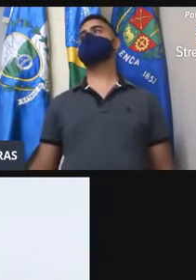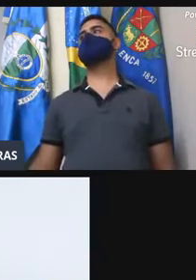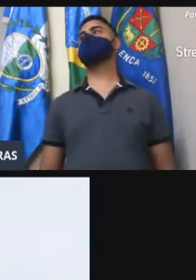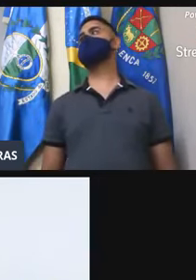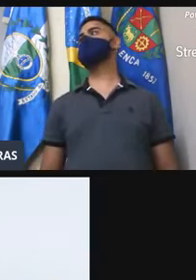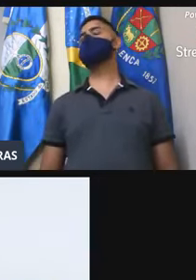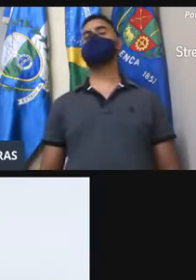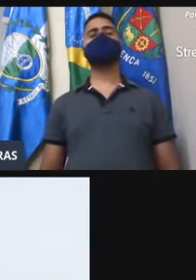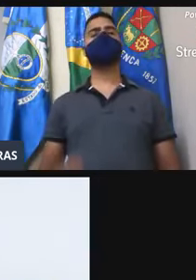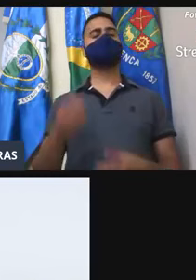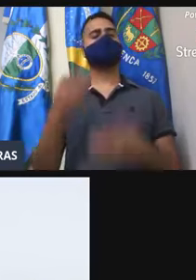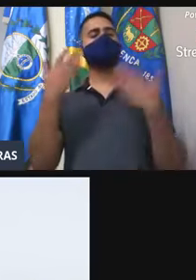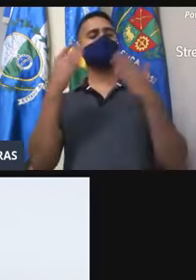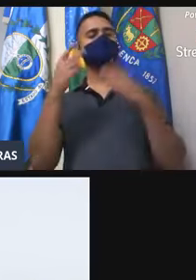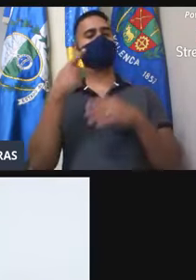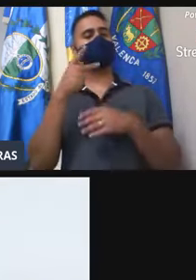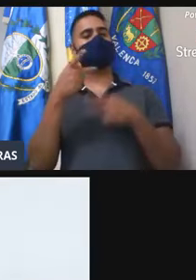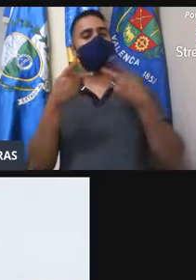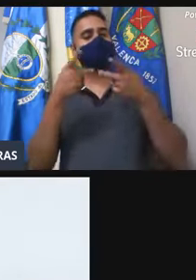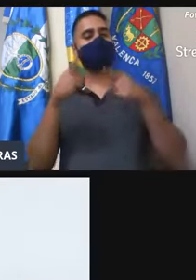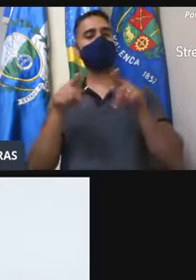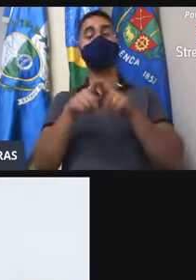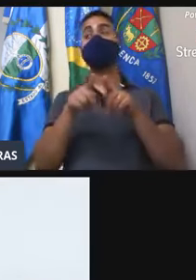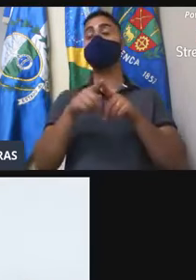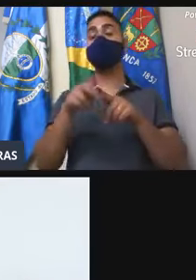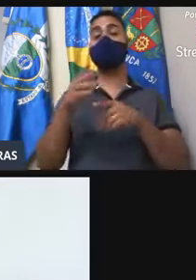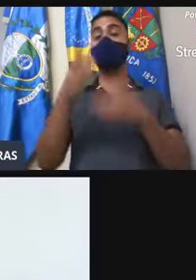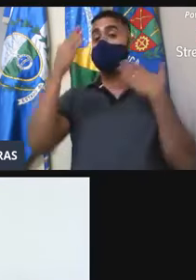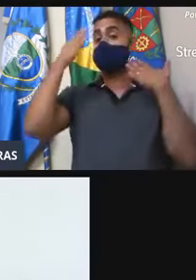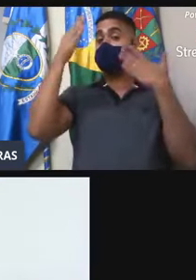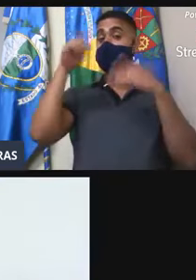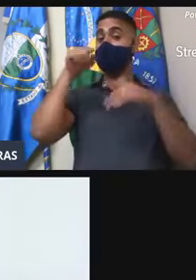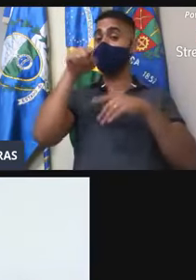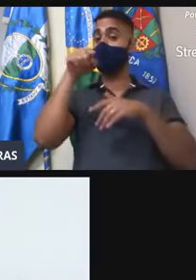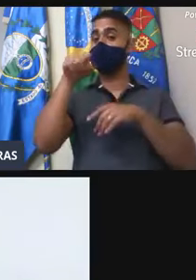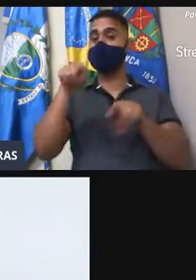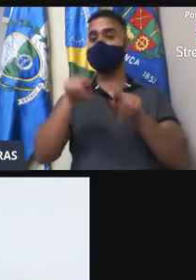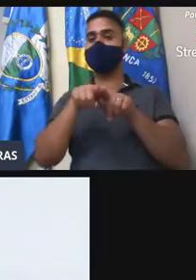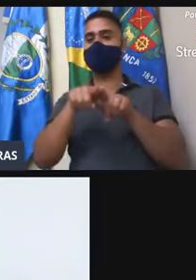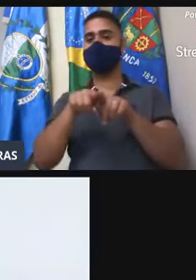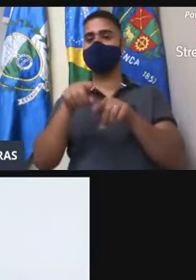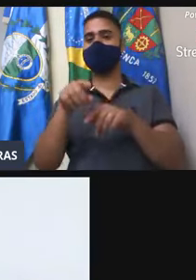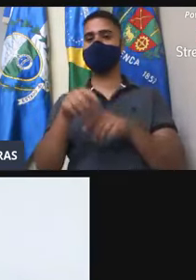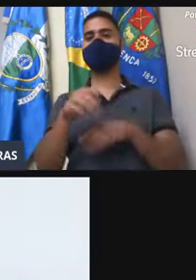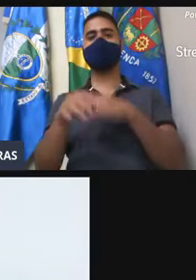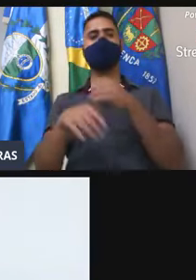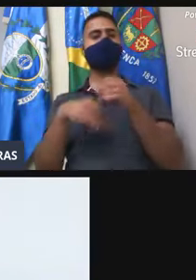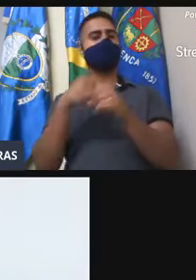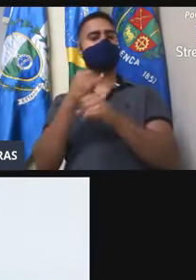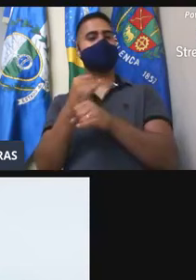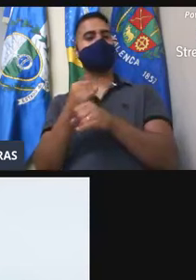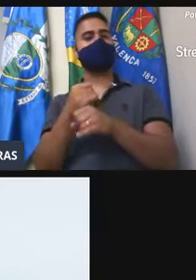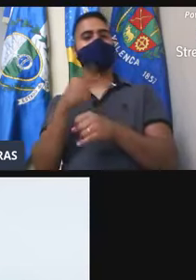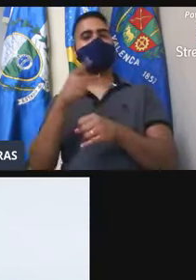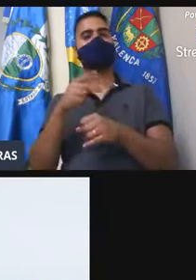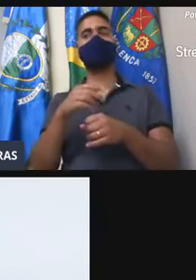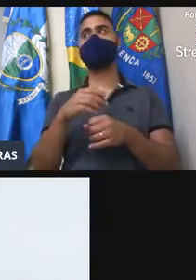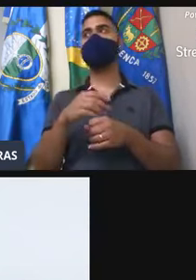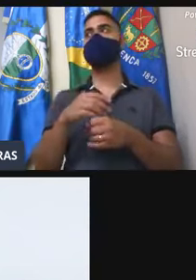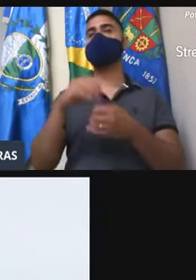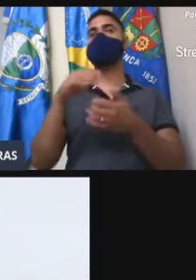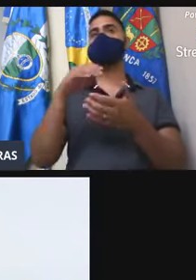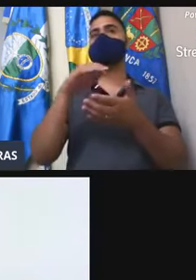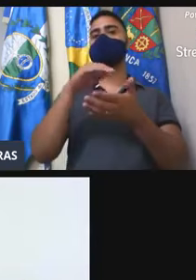emoção na sua forma. E quero agradecer também a nossa grande audiência desde o começo da fala da secretária de Assistência